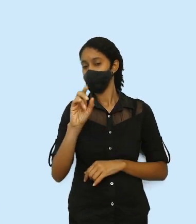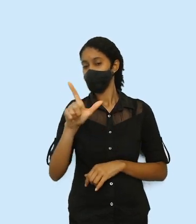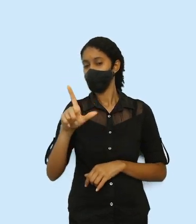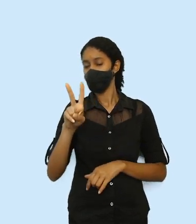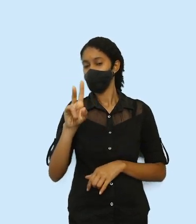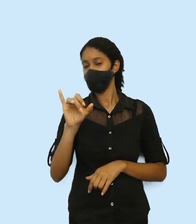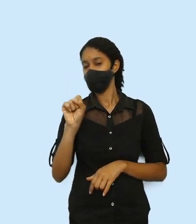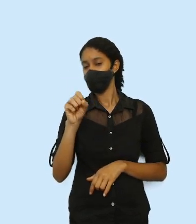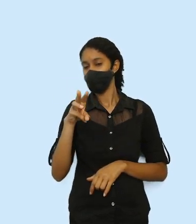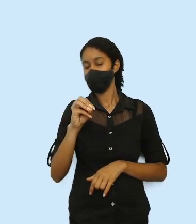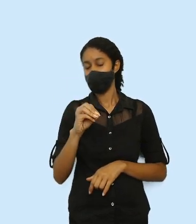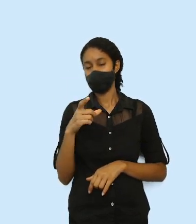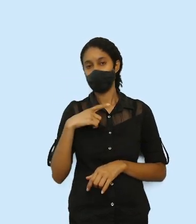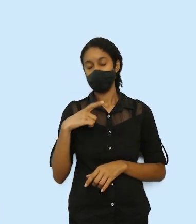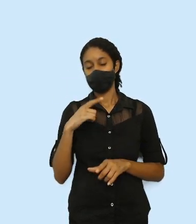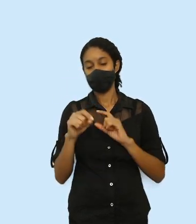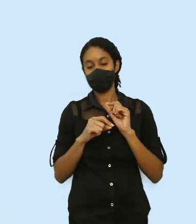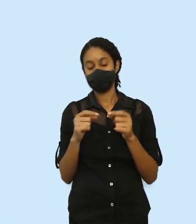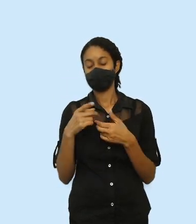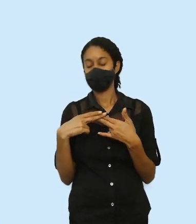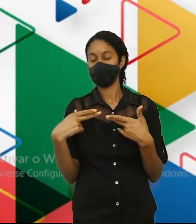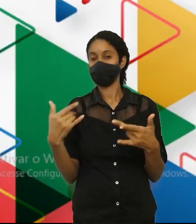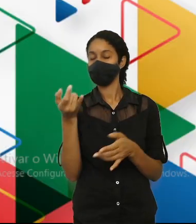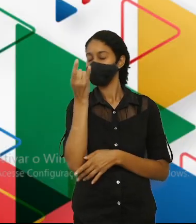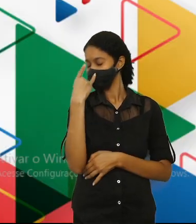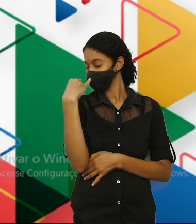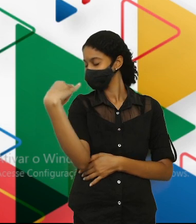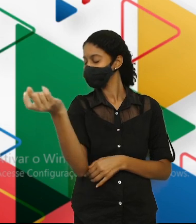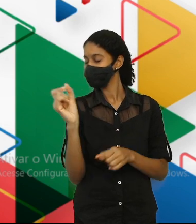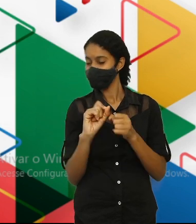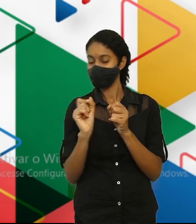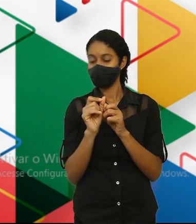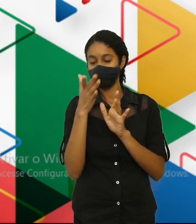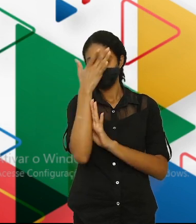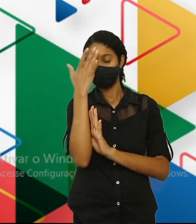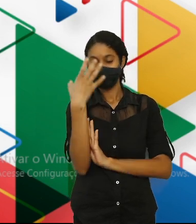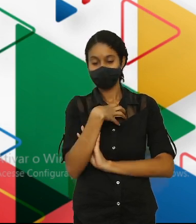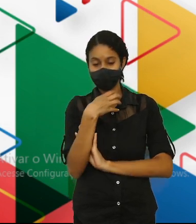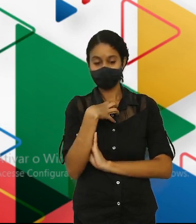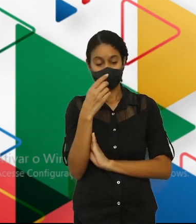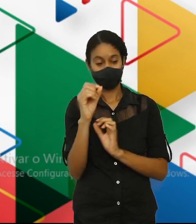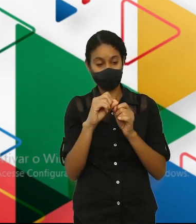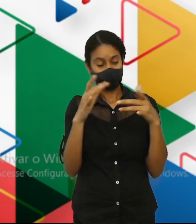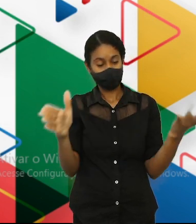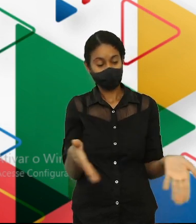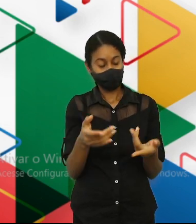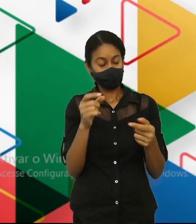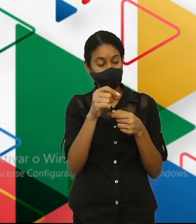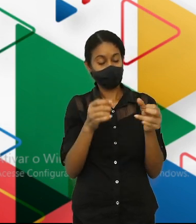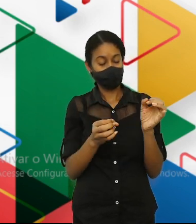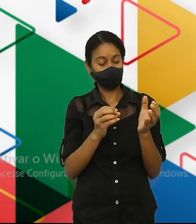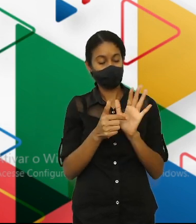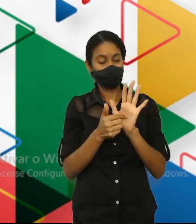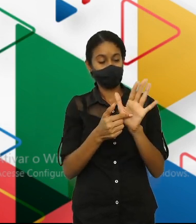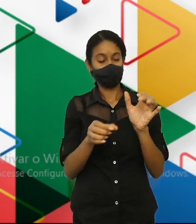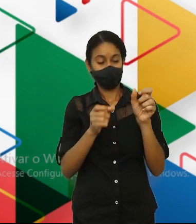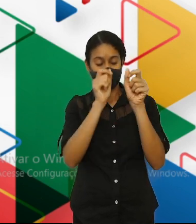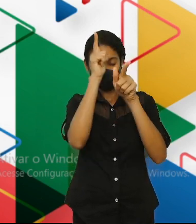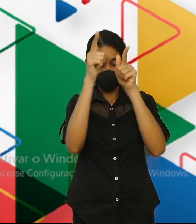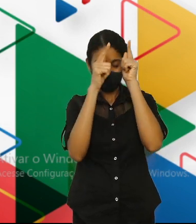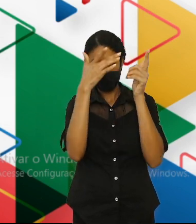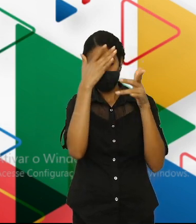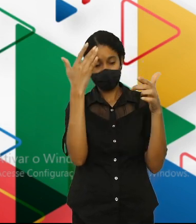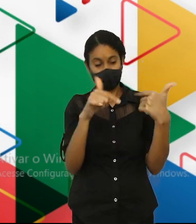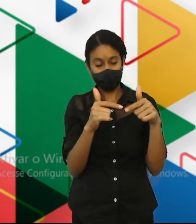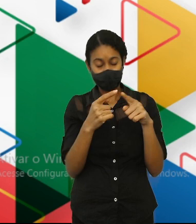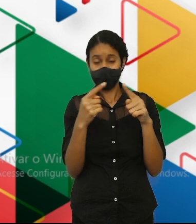ele tem muito essa categoria sedutora, né? De investir, de qualificar, de vamos investir na criatividade do trabalhador, quando na